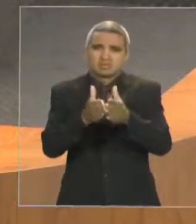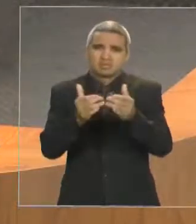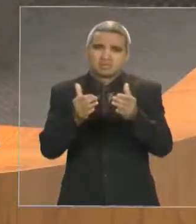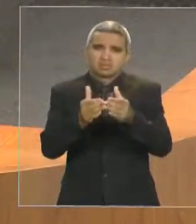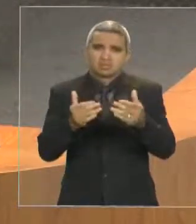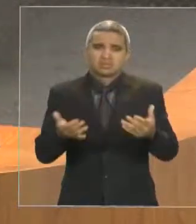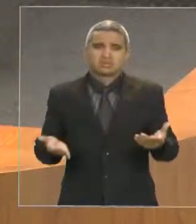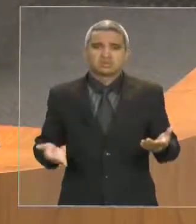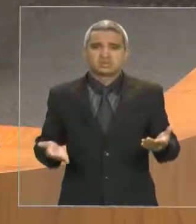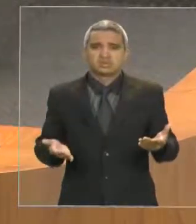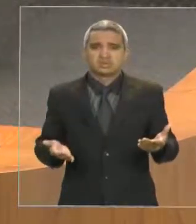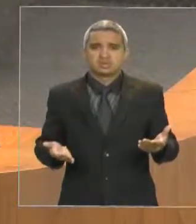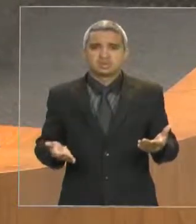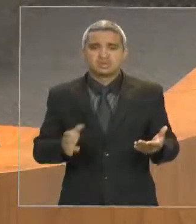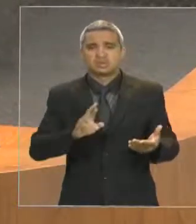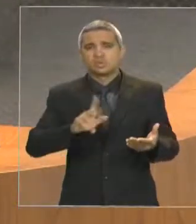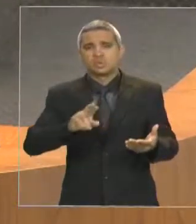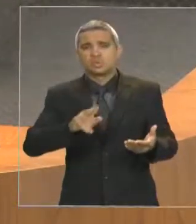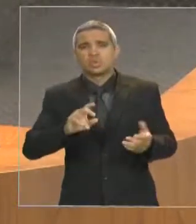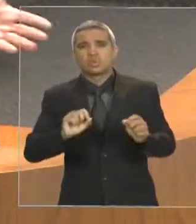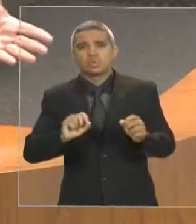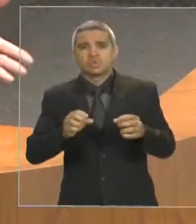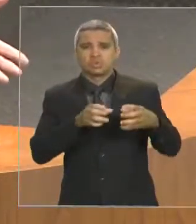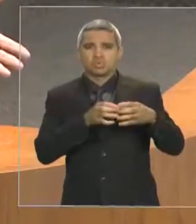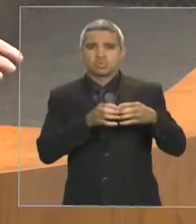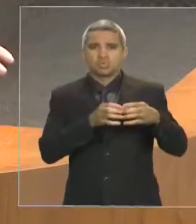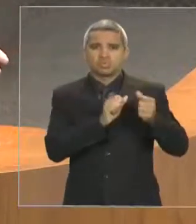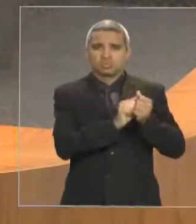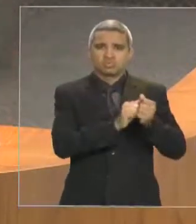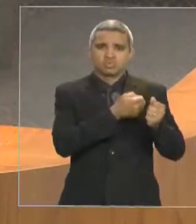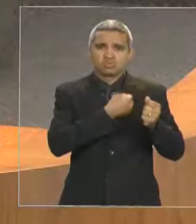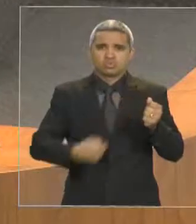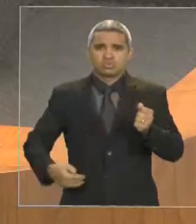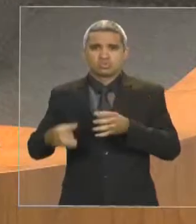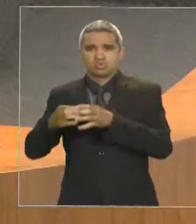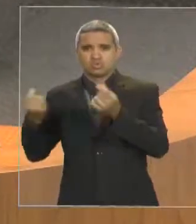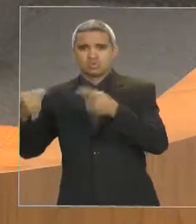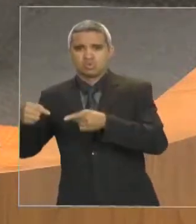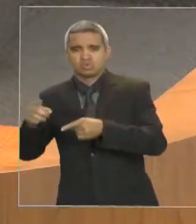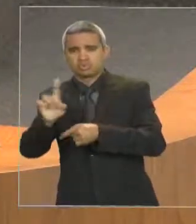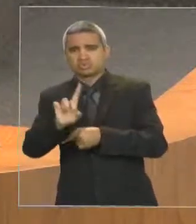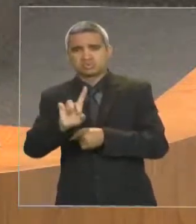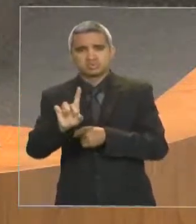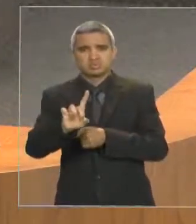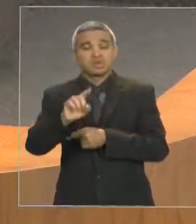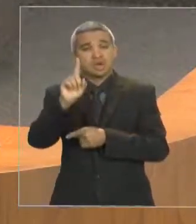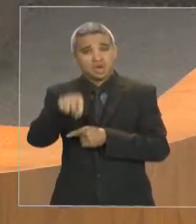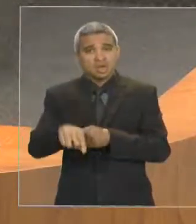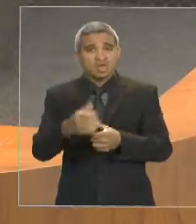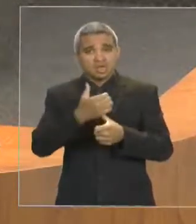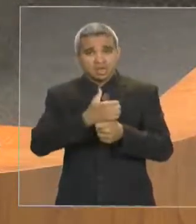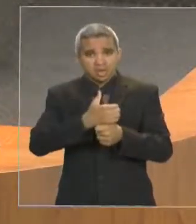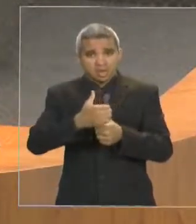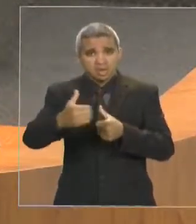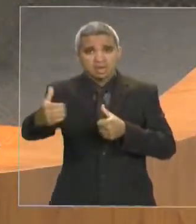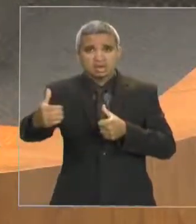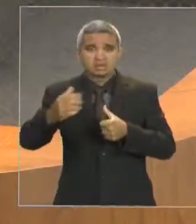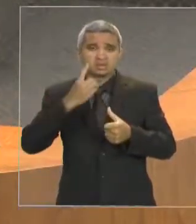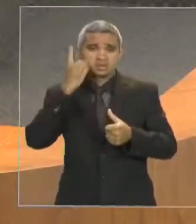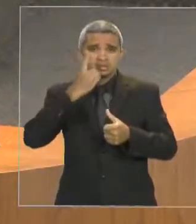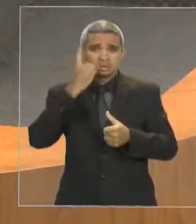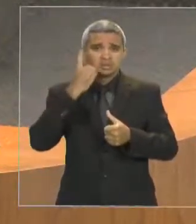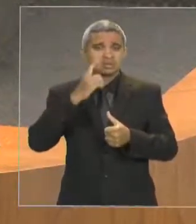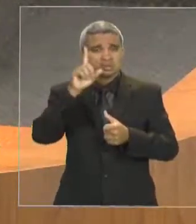diz respeito a ser posição, oposição à situação, diz respeito ao mandato de deputado que é de todos